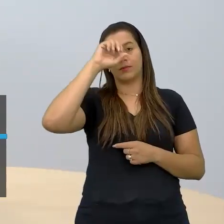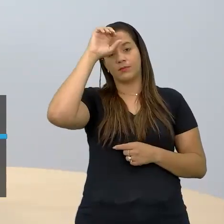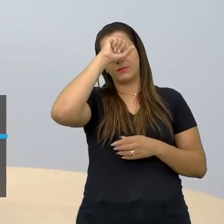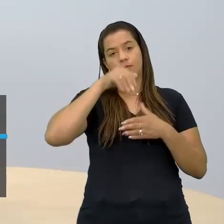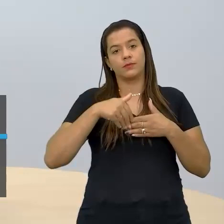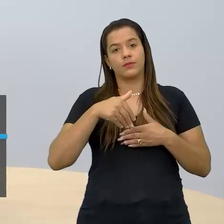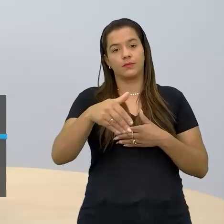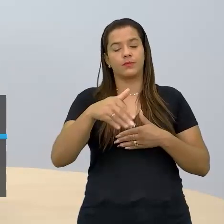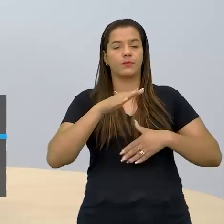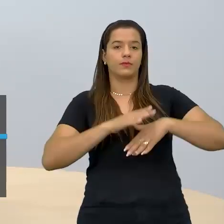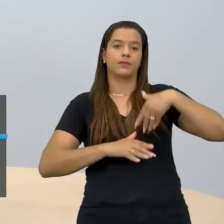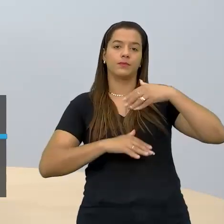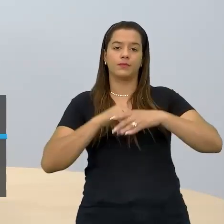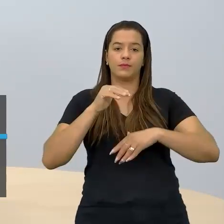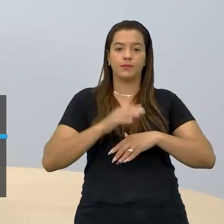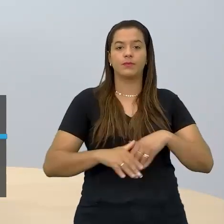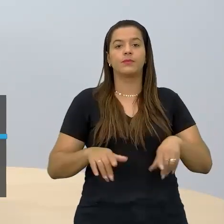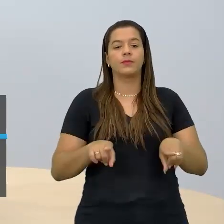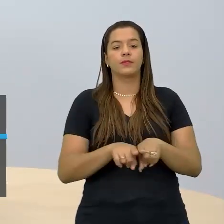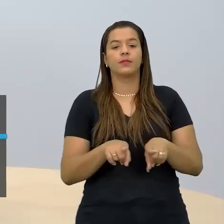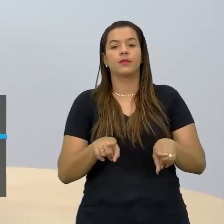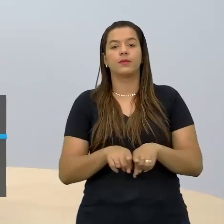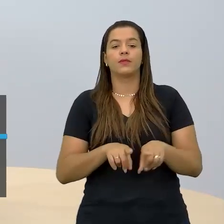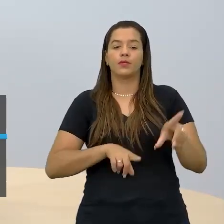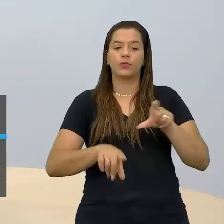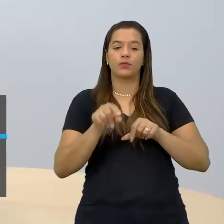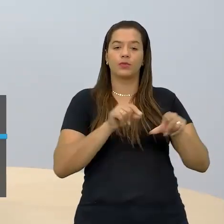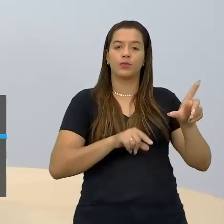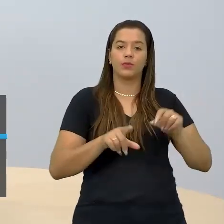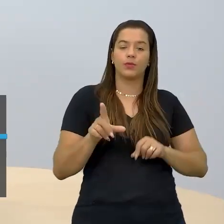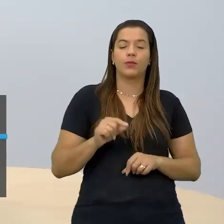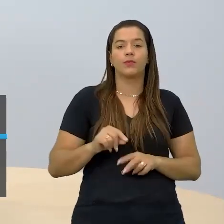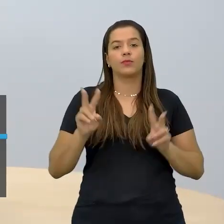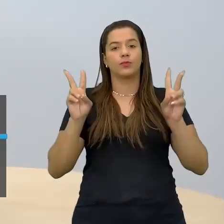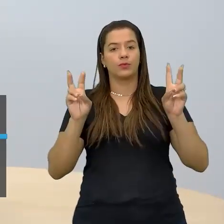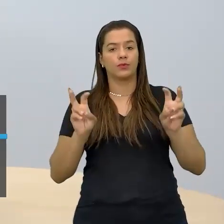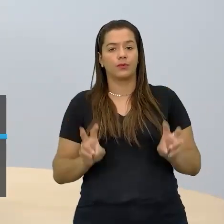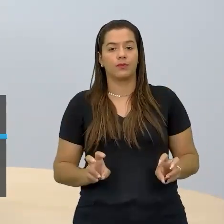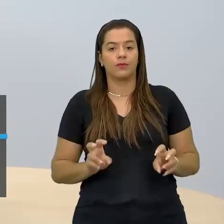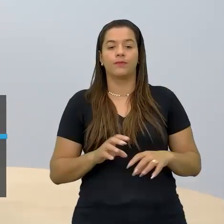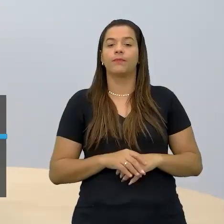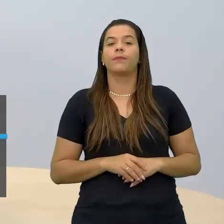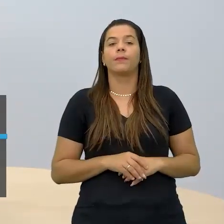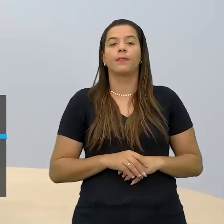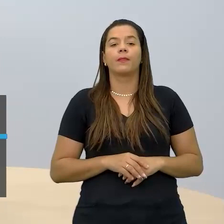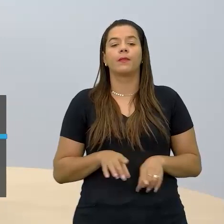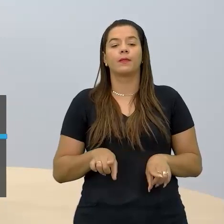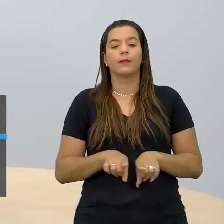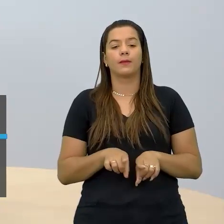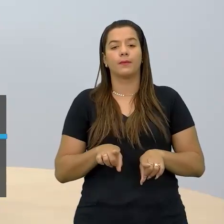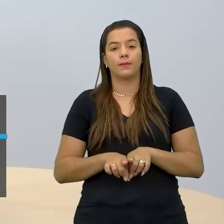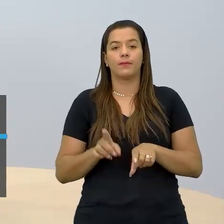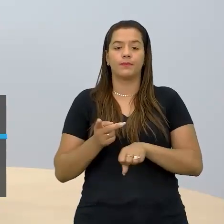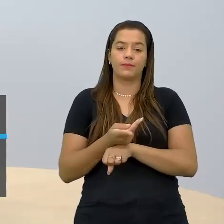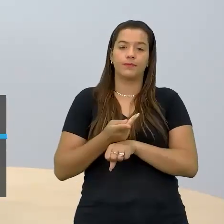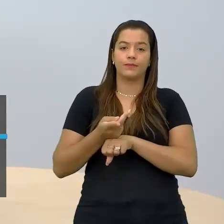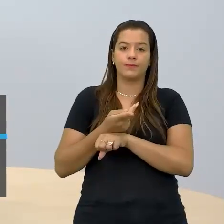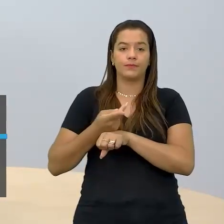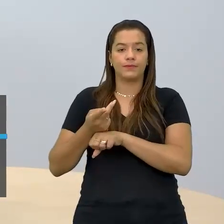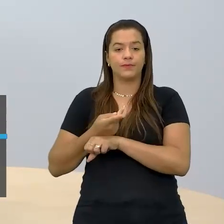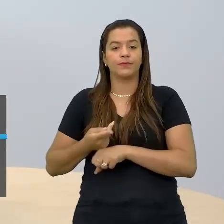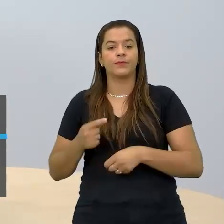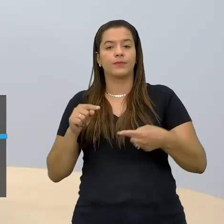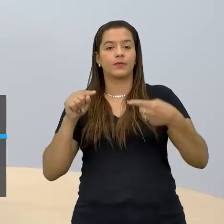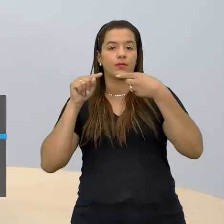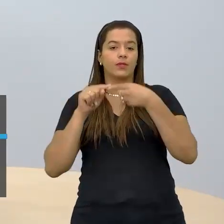de habilidades e também estabelecemos as temáticas. E aí, nós partimos para a investigação, que é